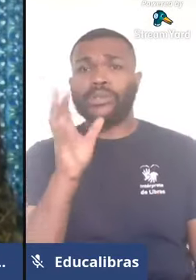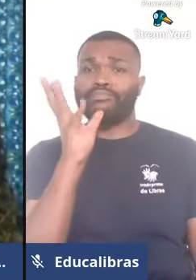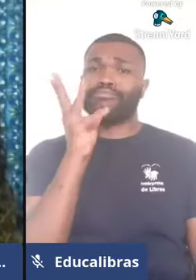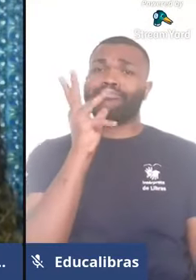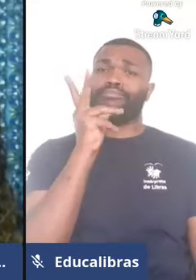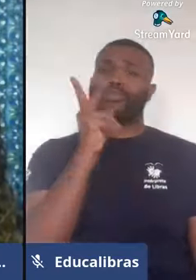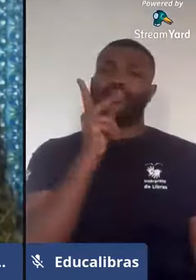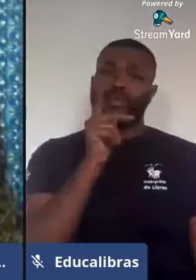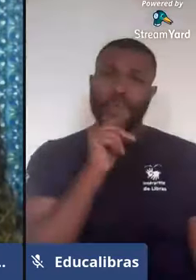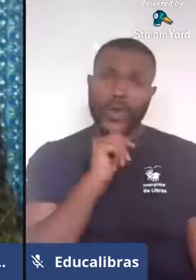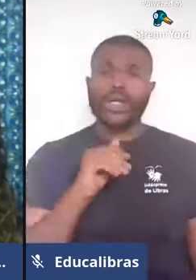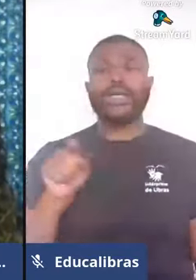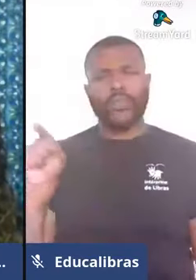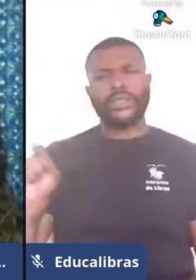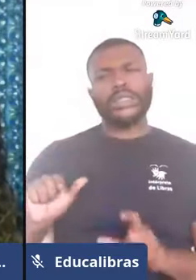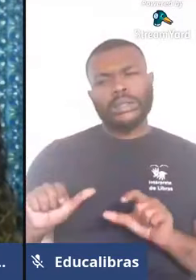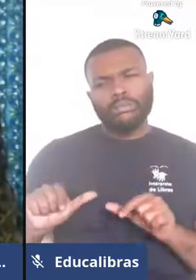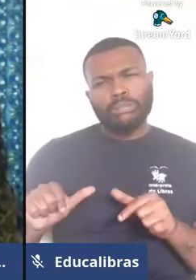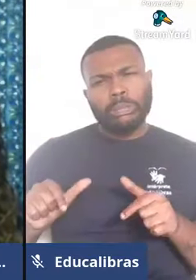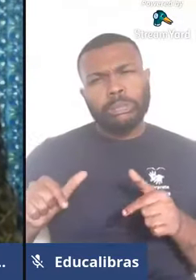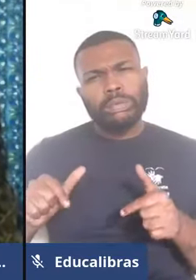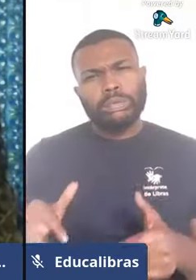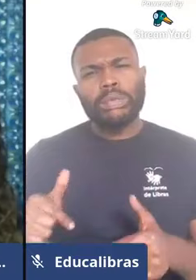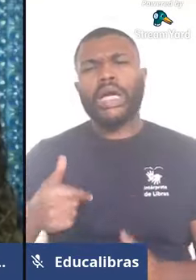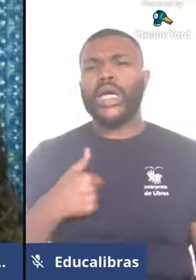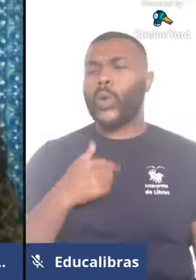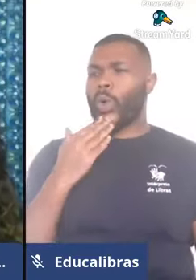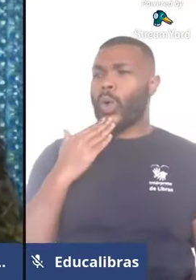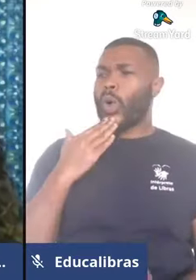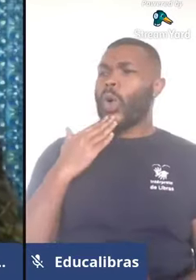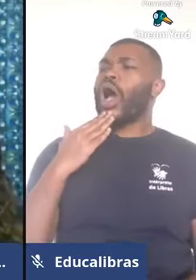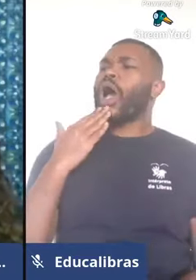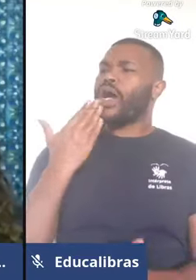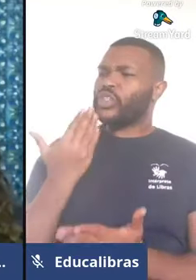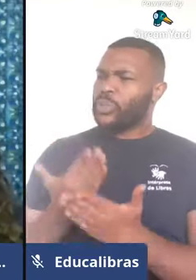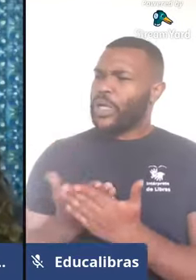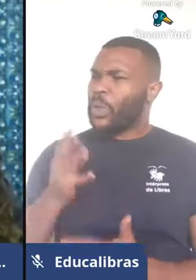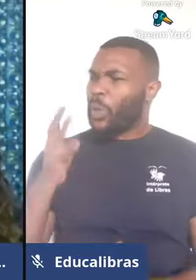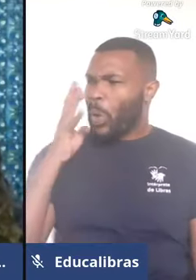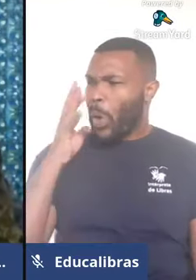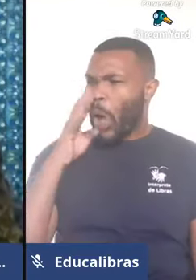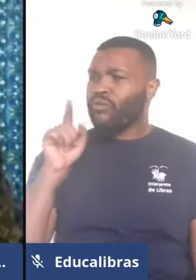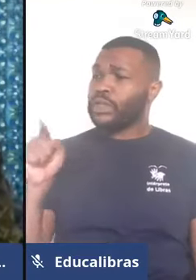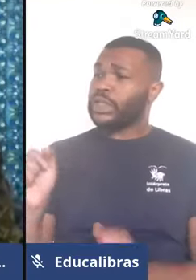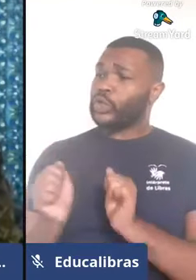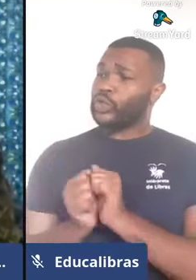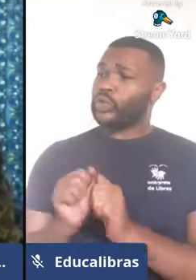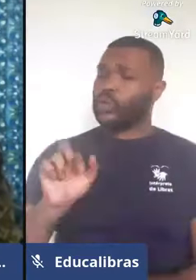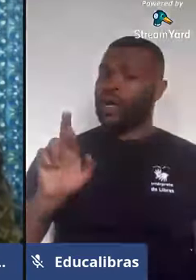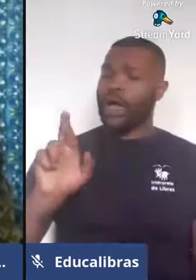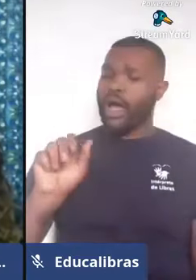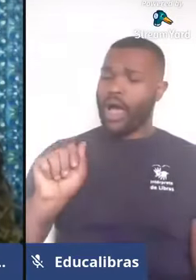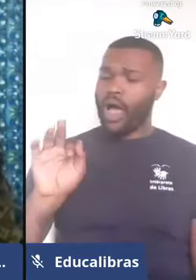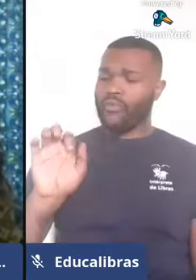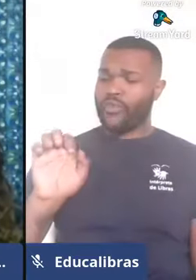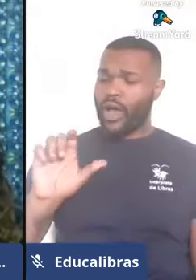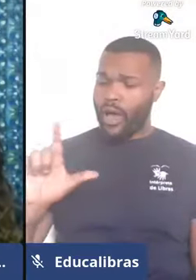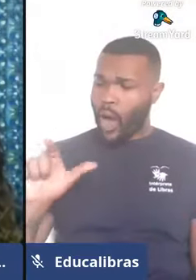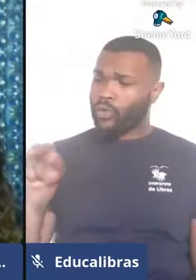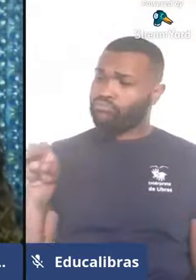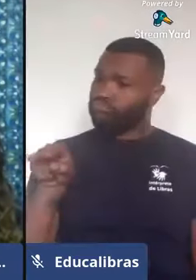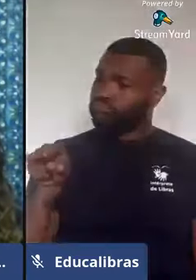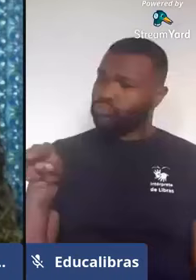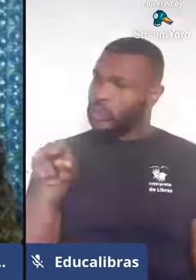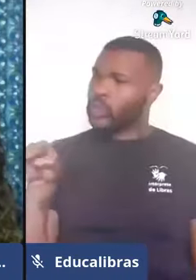É uma super batalha, e eu admiro muito você e o Rafael, por terem encarado, né,